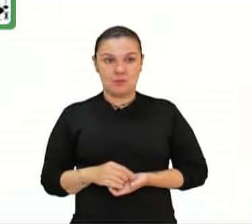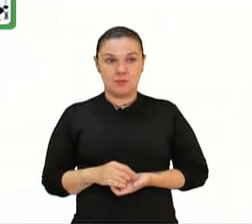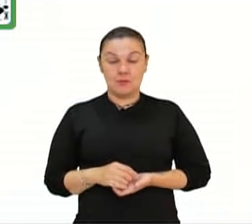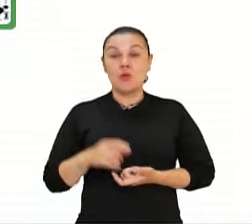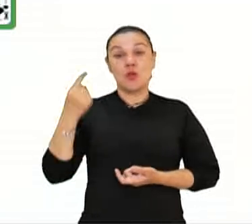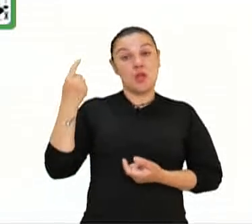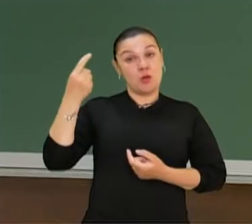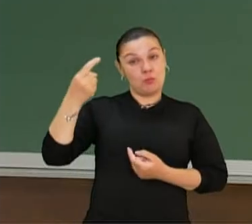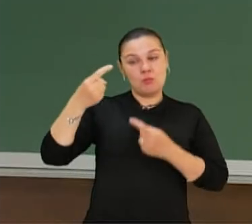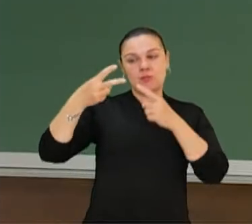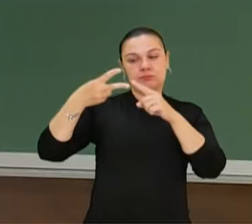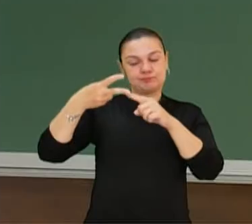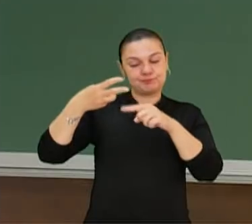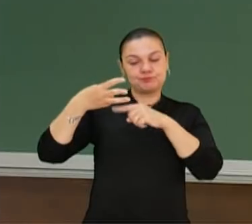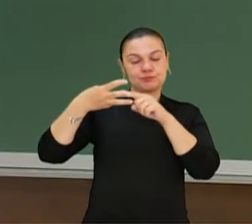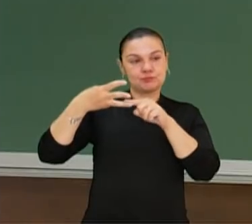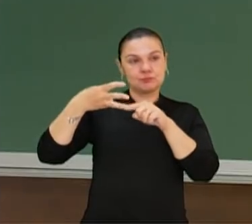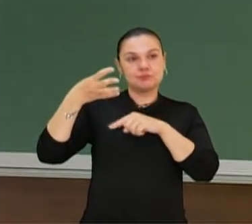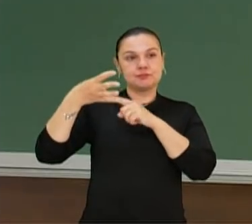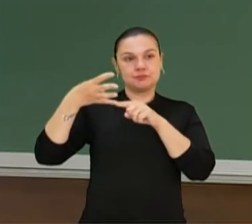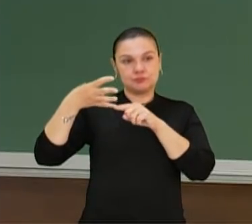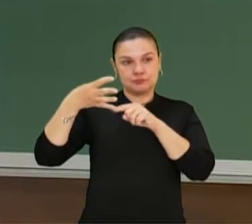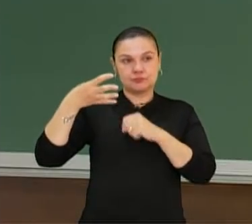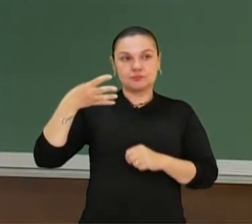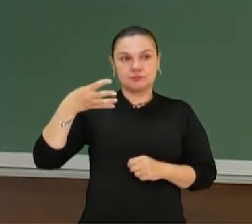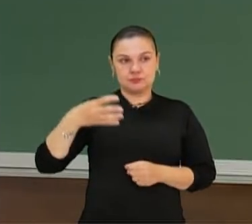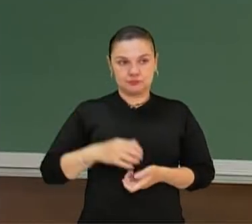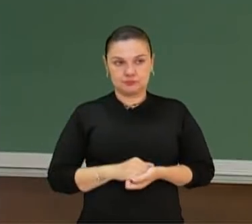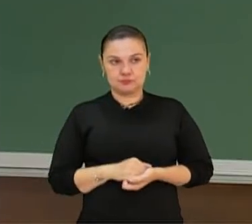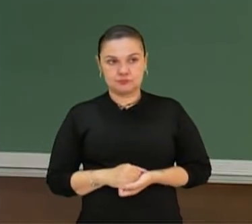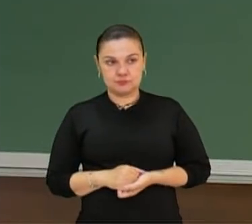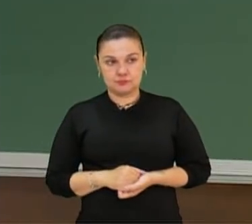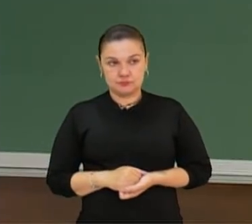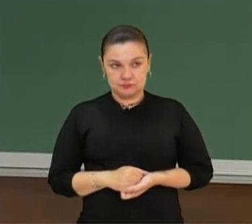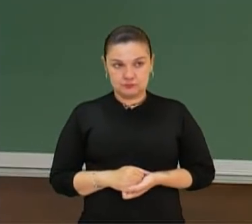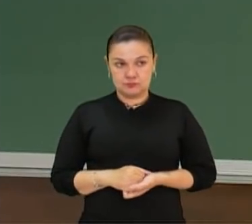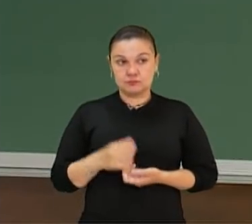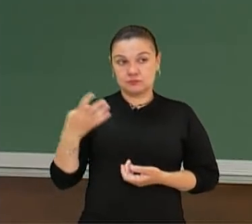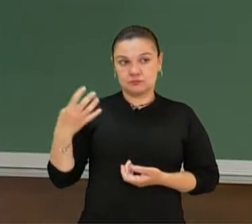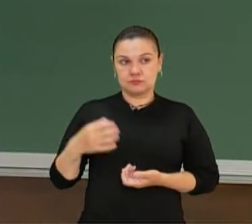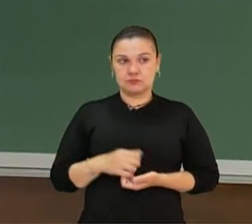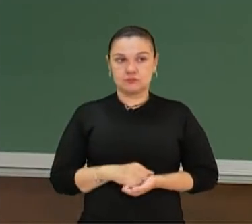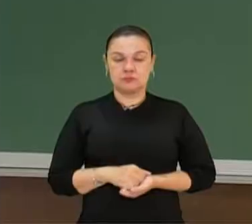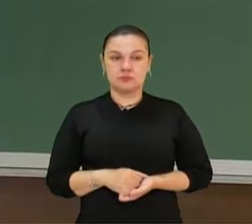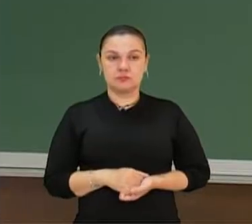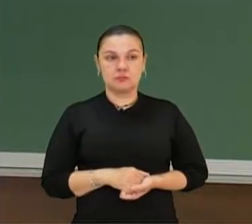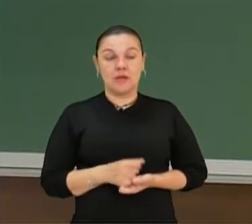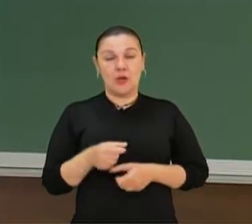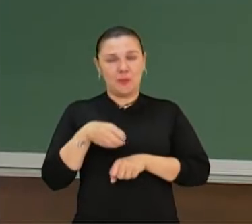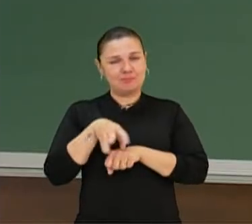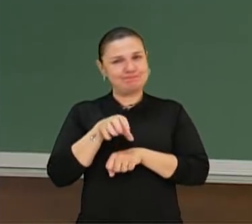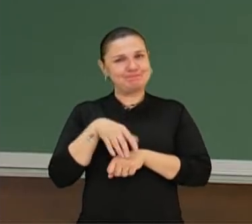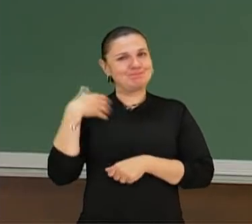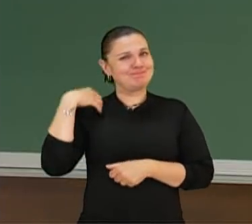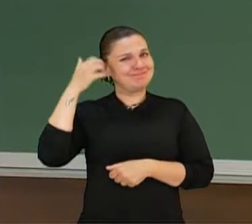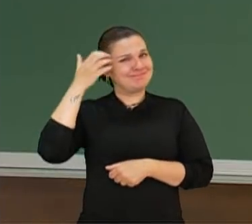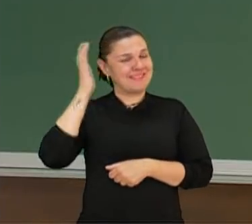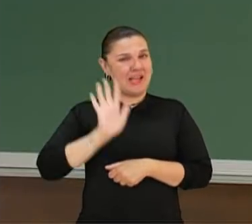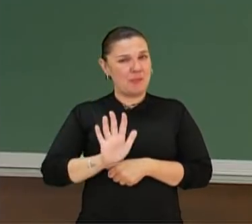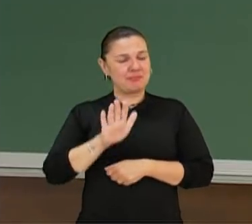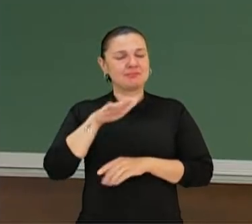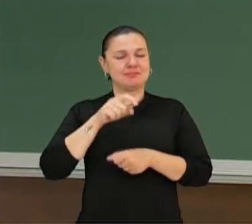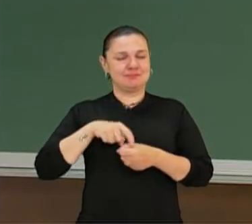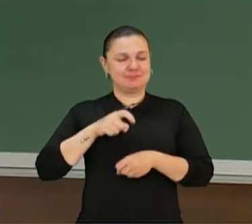cada, uma de copos, uma de ouro, uma de espada e uma de paus, tá? Opa, já tô dando muita ajuda, né? Eu vou